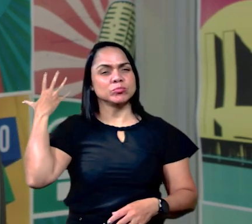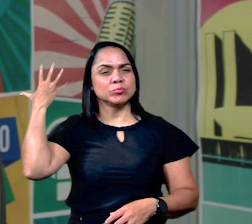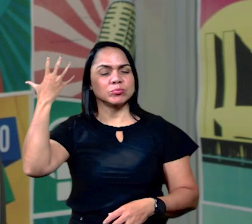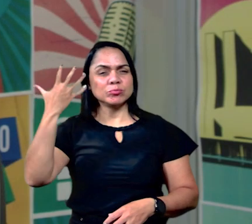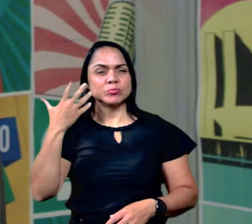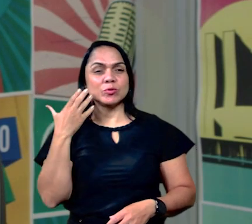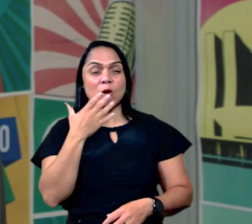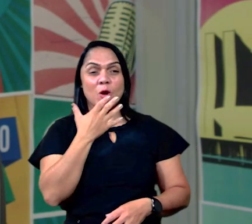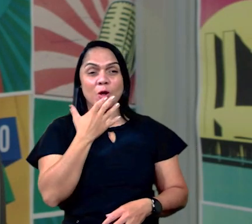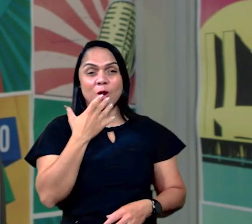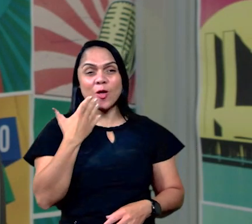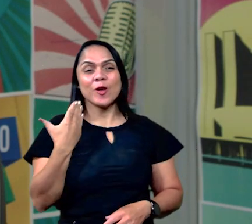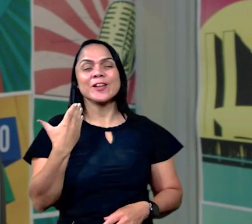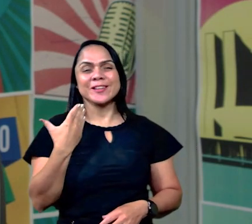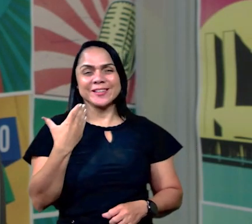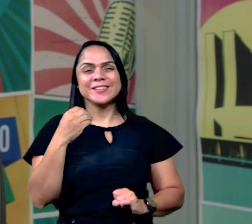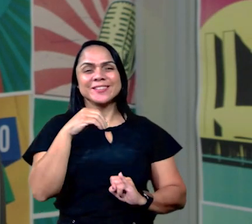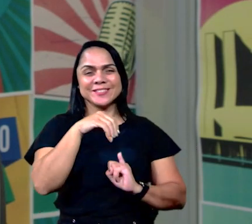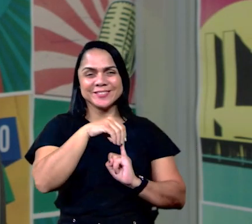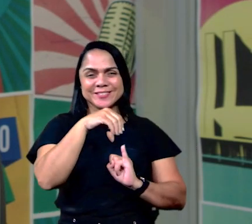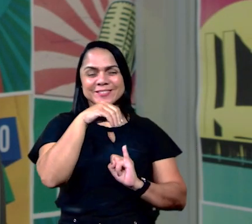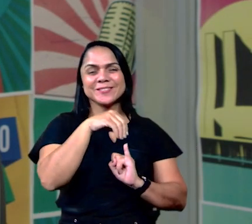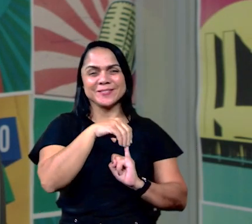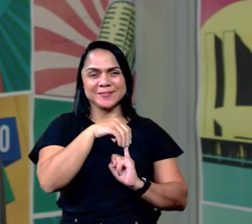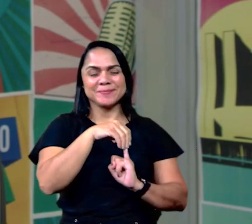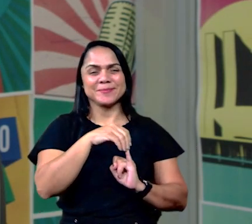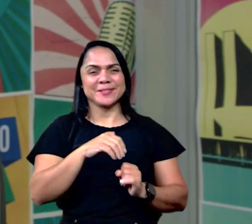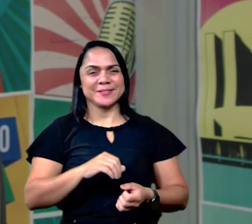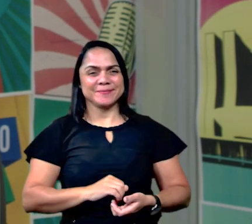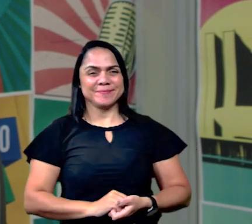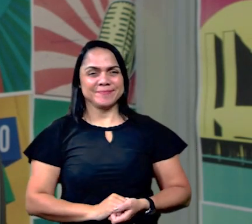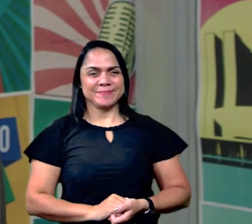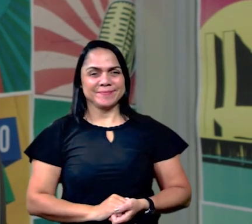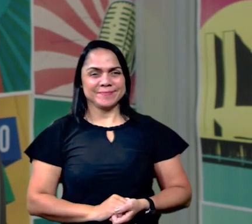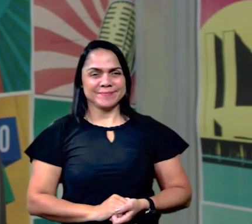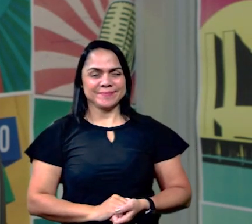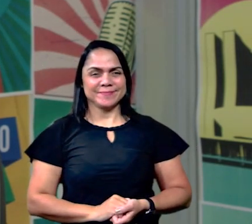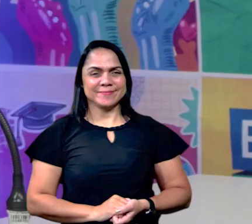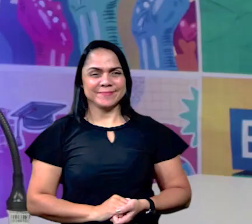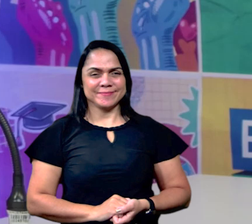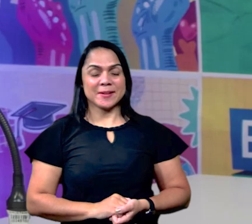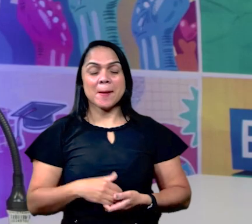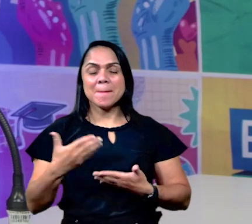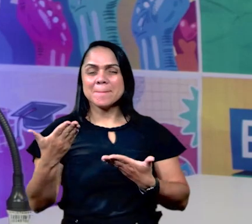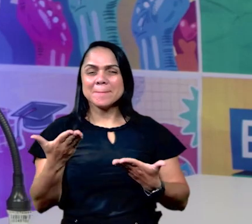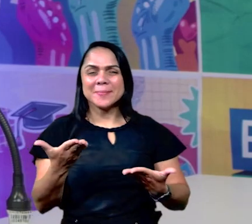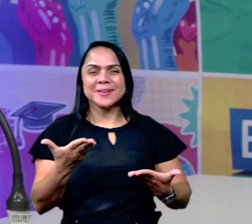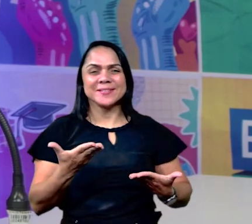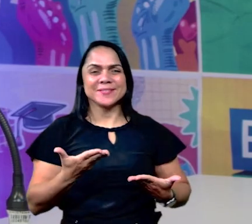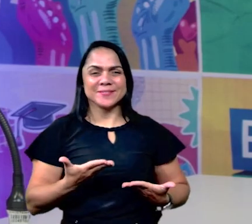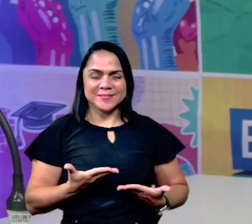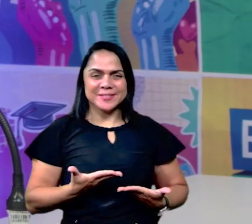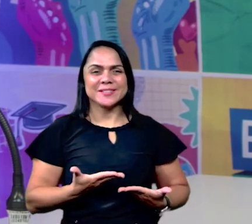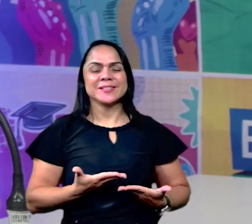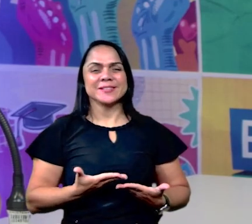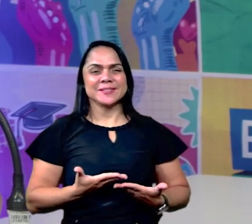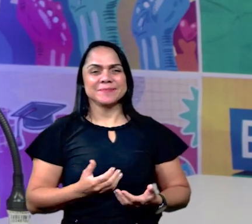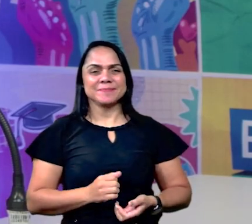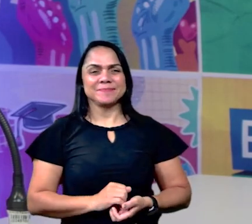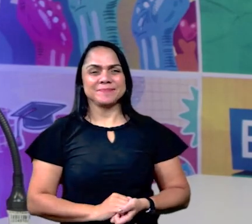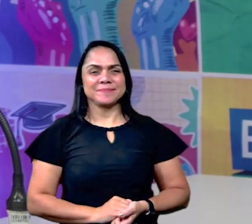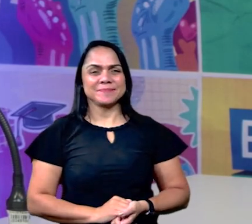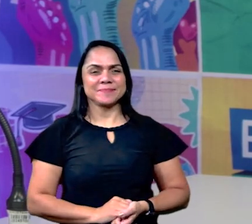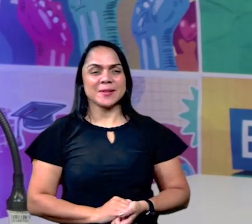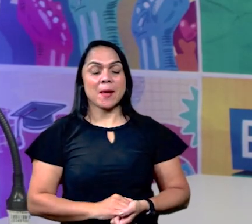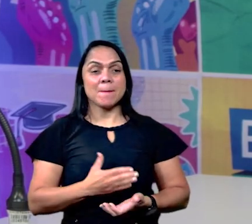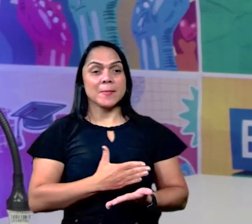e coloridos sobre o Instituto Federal de Brasília. Muito bacana, seja bem-vinda mais uma vez, Tatiana. E para a